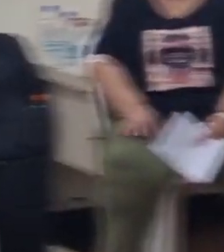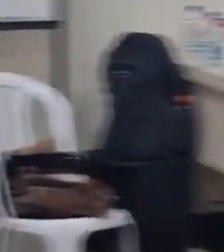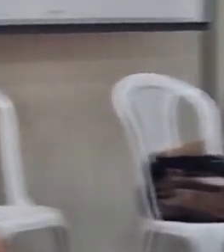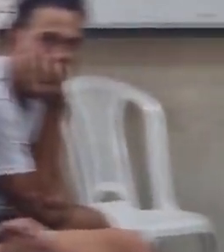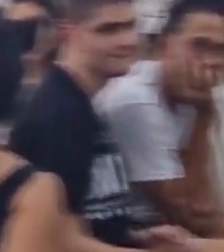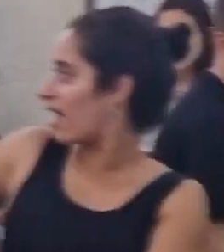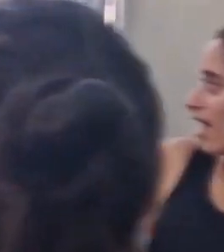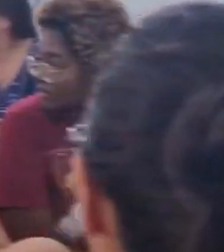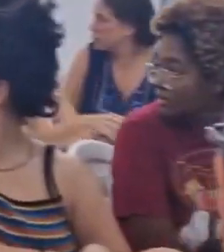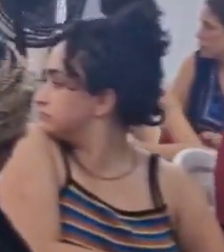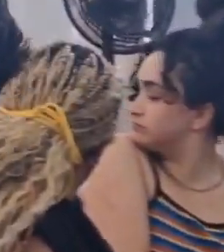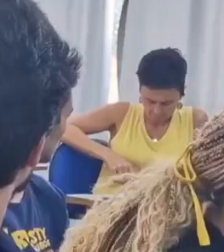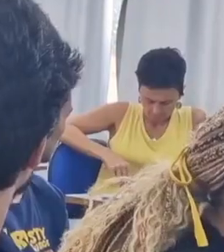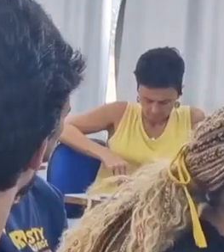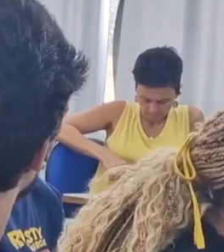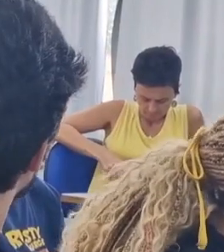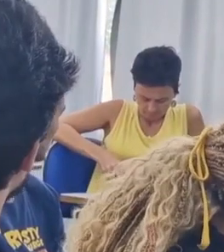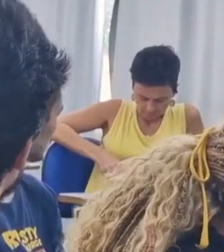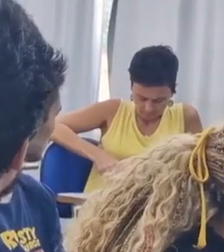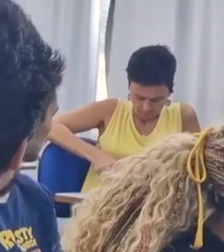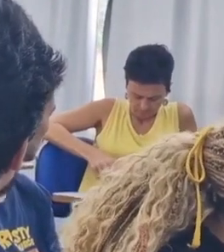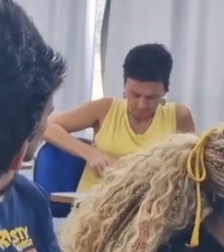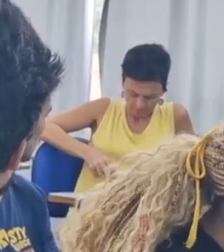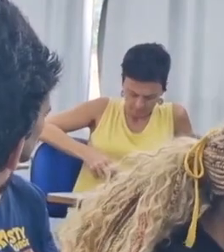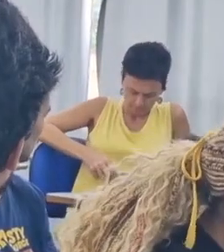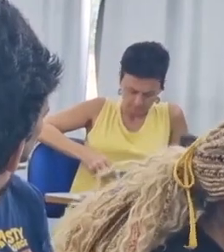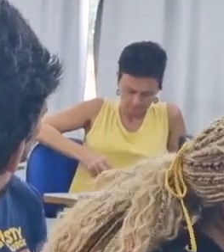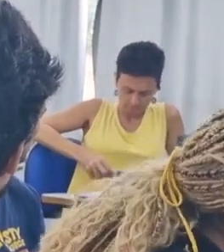Tem duas perguntas, na verdade. E aí, eu queria